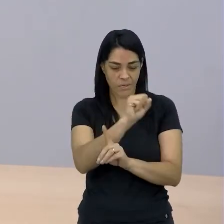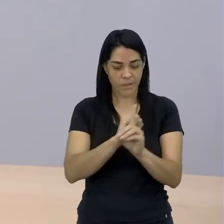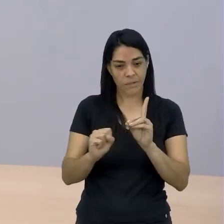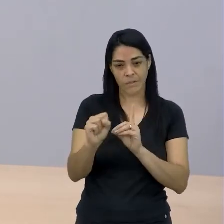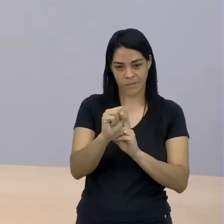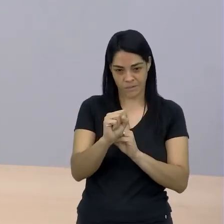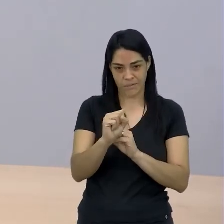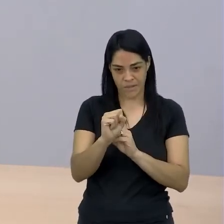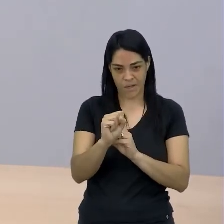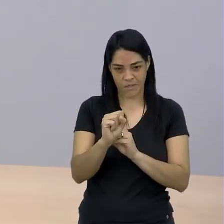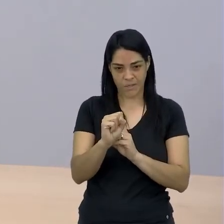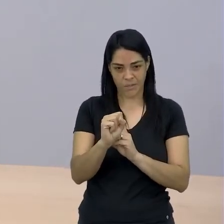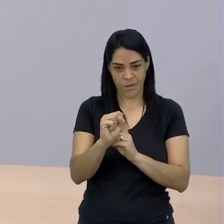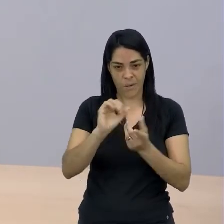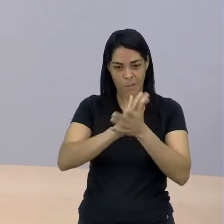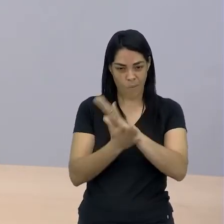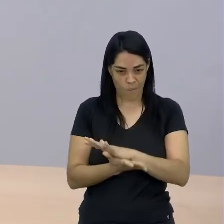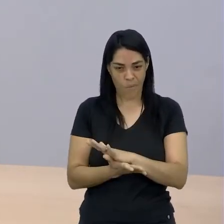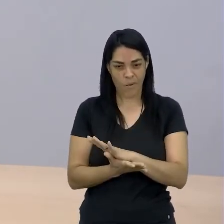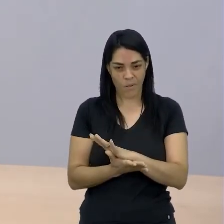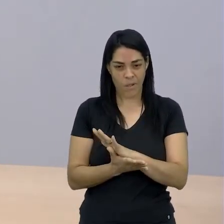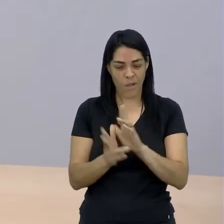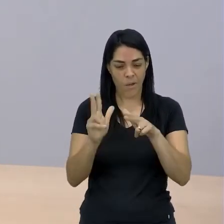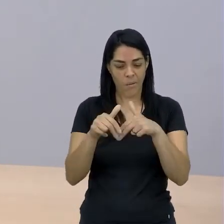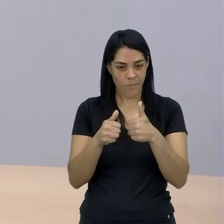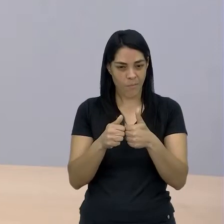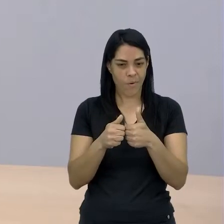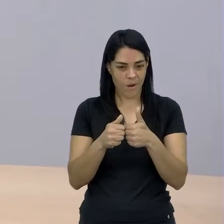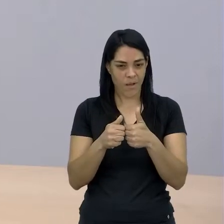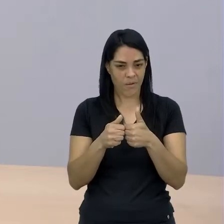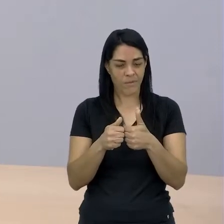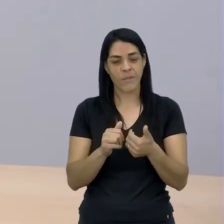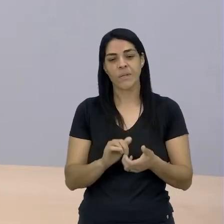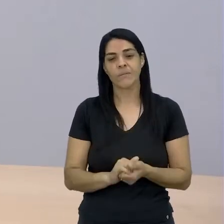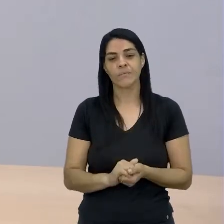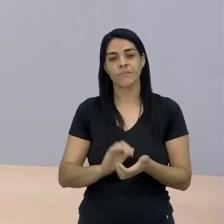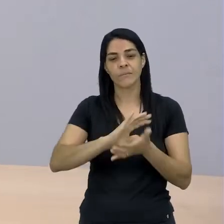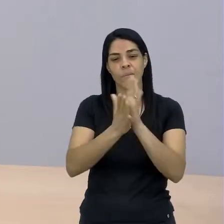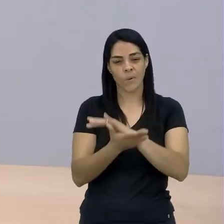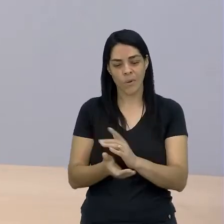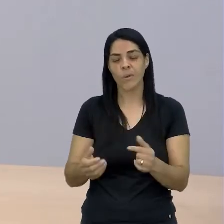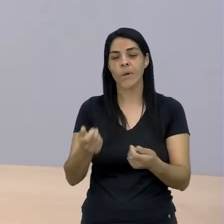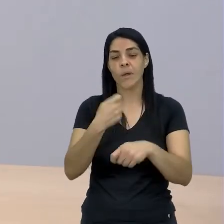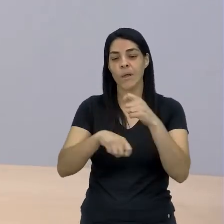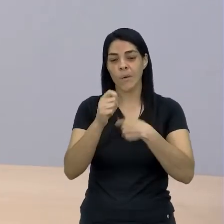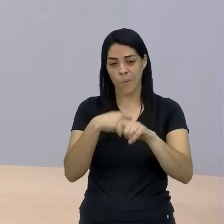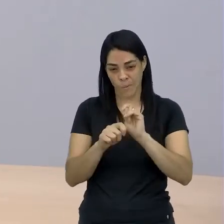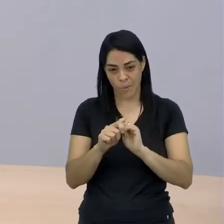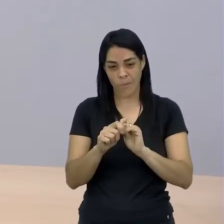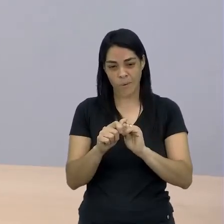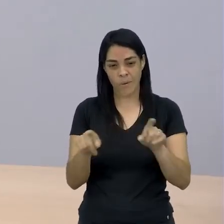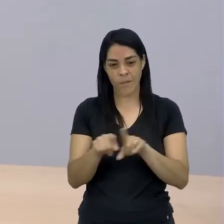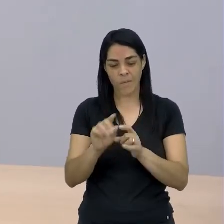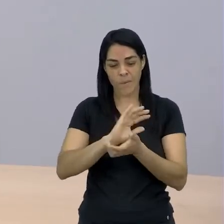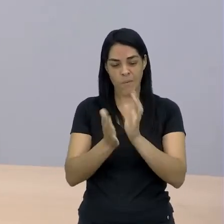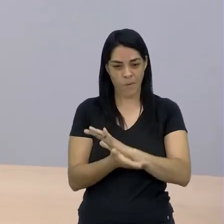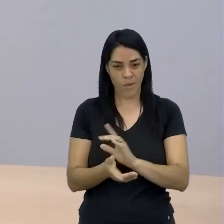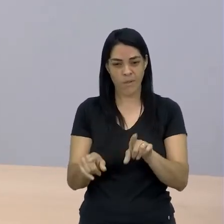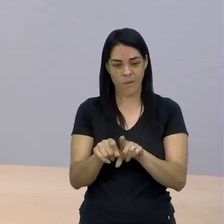entraram em colapso por uma dobradinha entre colapso econômico e